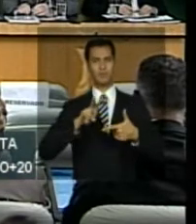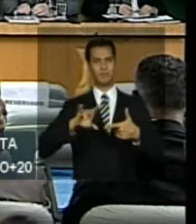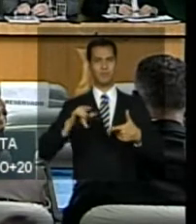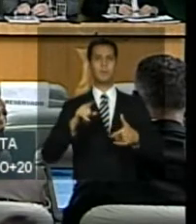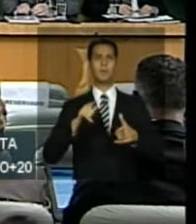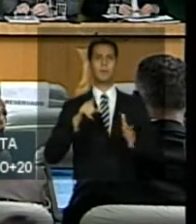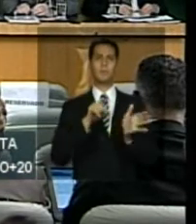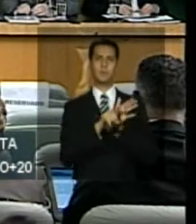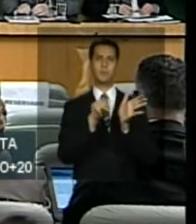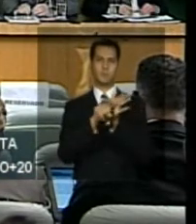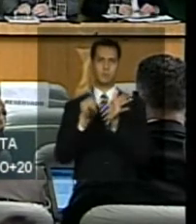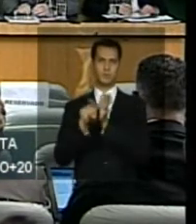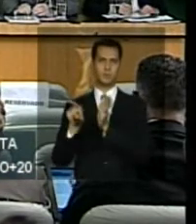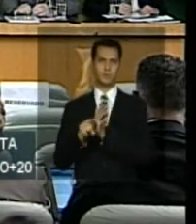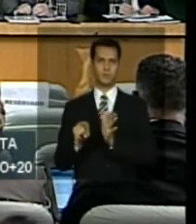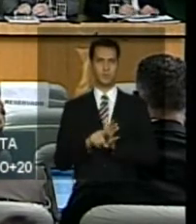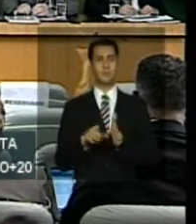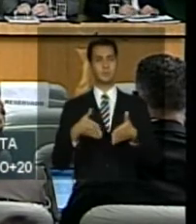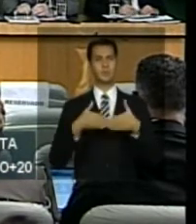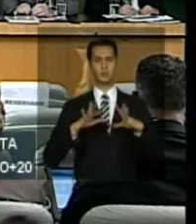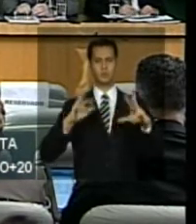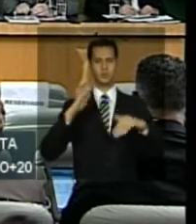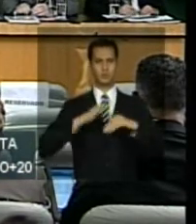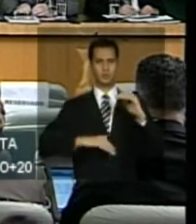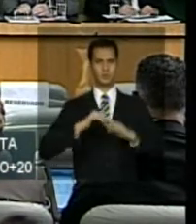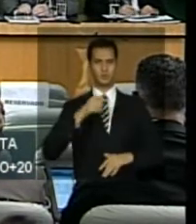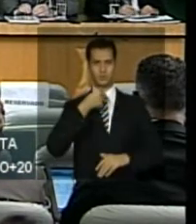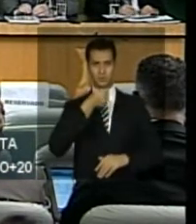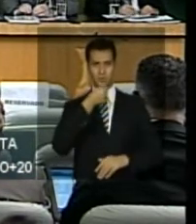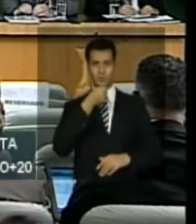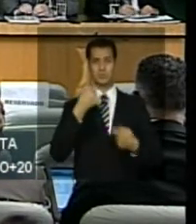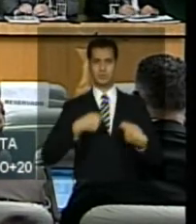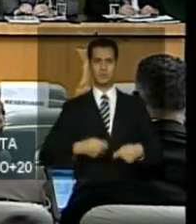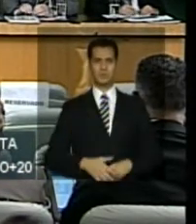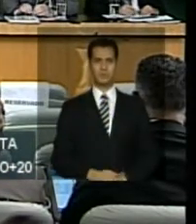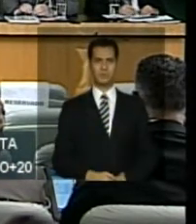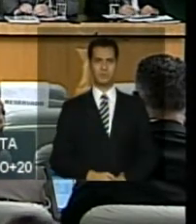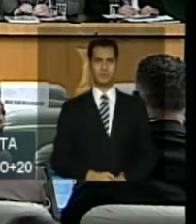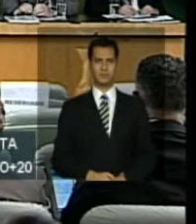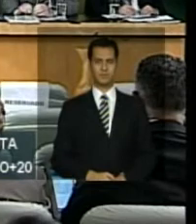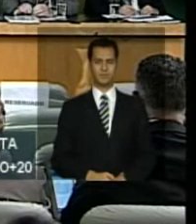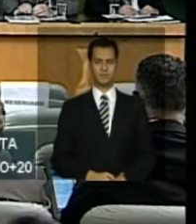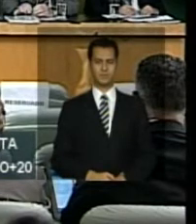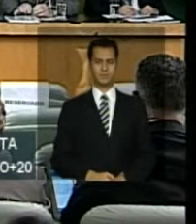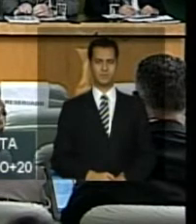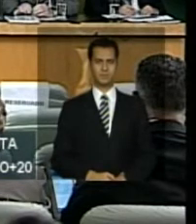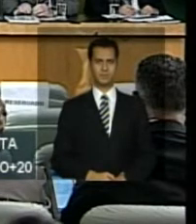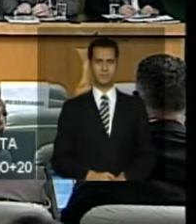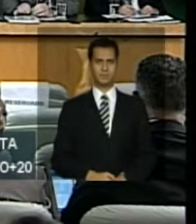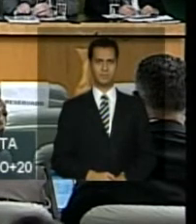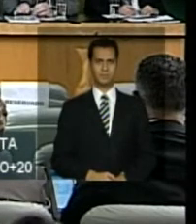perguntas solicitamos aos jornalistas que utilizem o microfone Obrigada pela